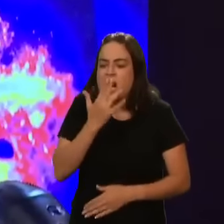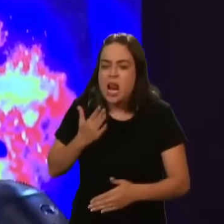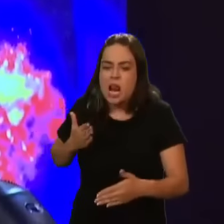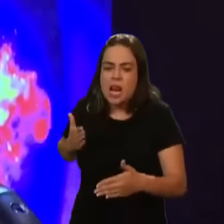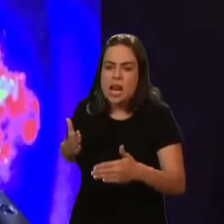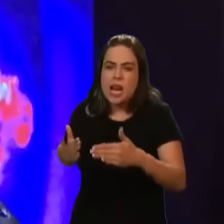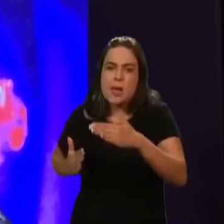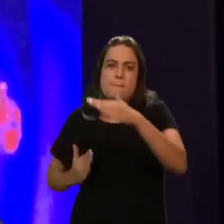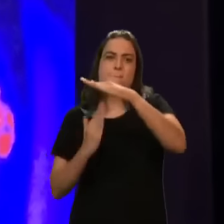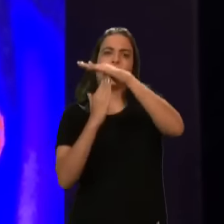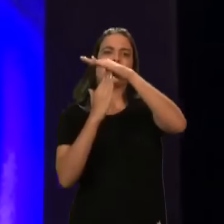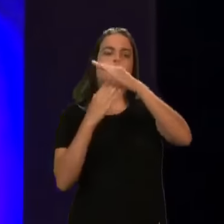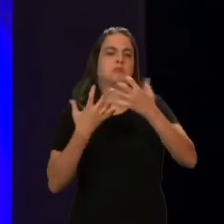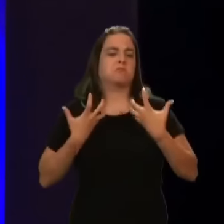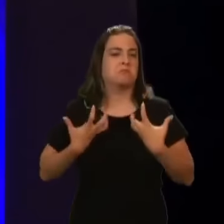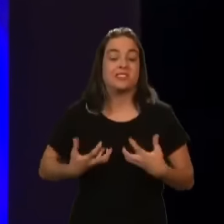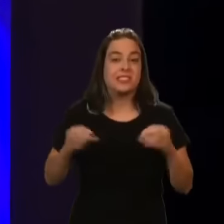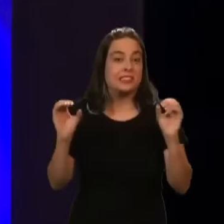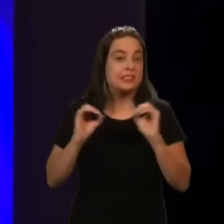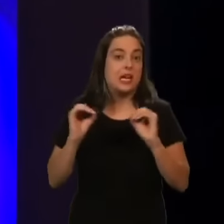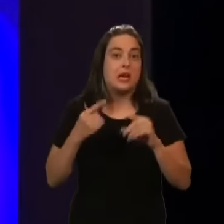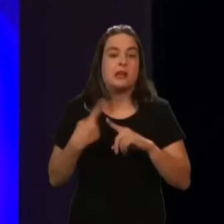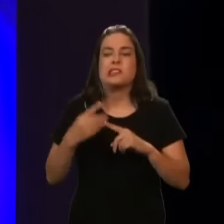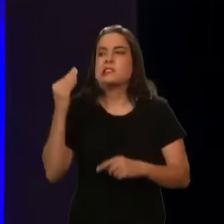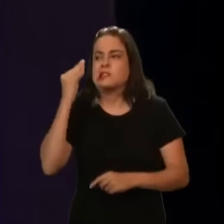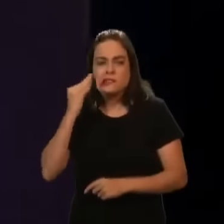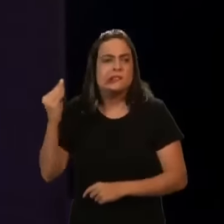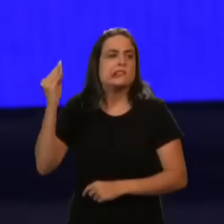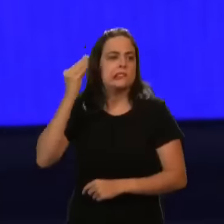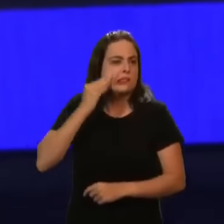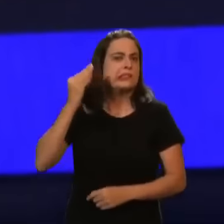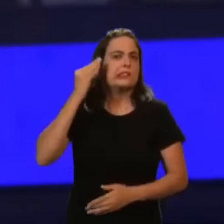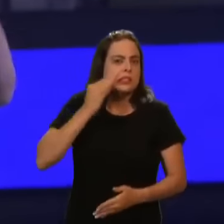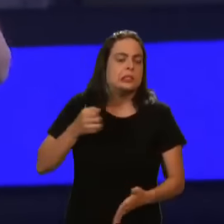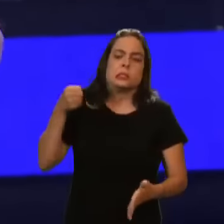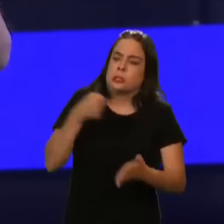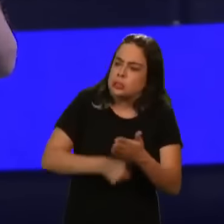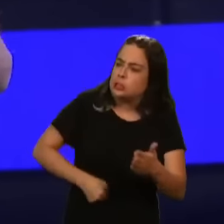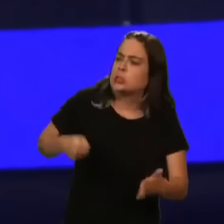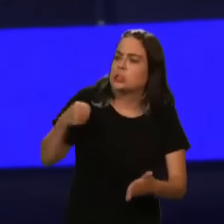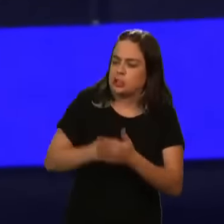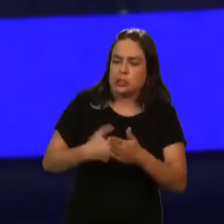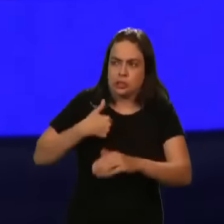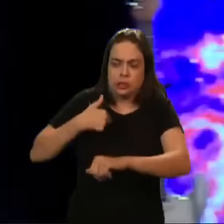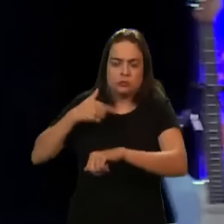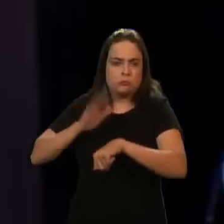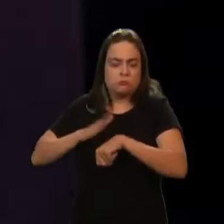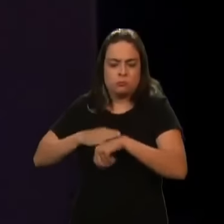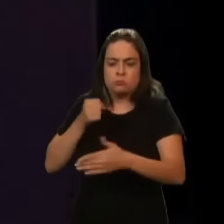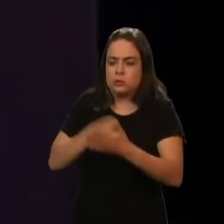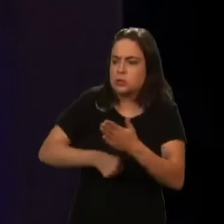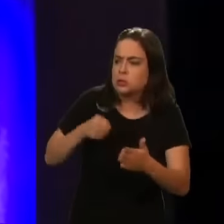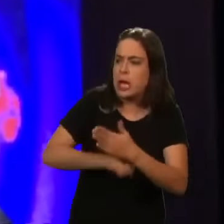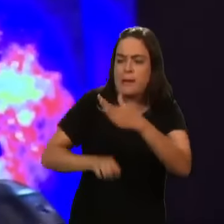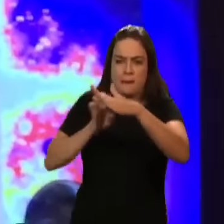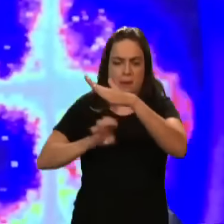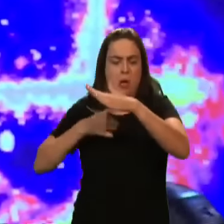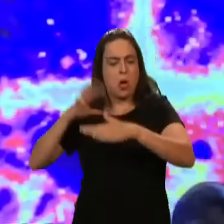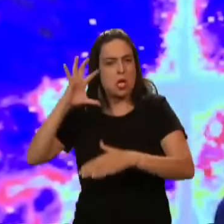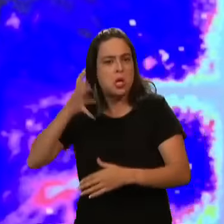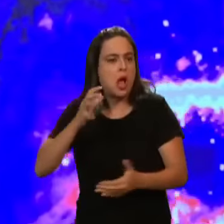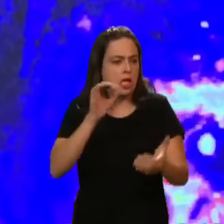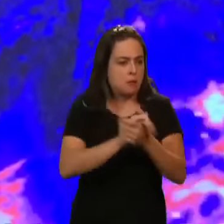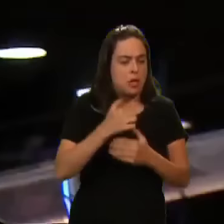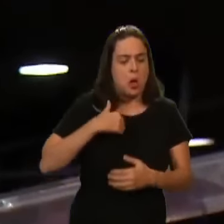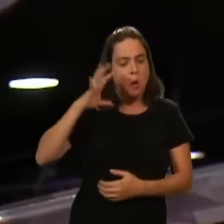desespero, porque a gente ainda está tentando resolver o BO na nossa mão. Não, deixa comigo aqui que eu resolvo, essa empresa aqui eu resolvo, esse casamento